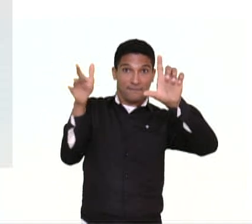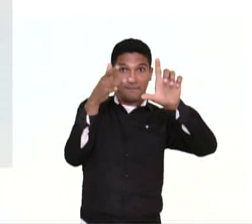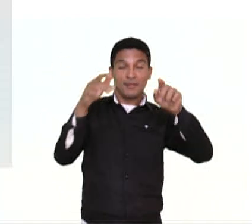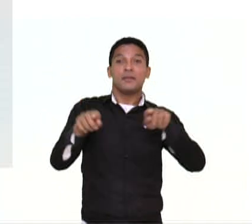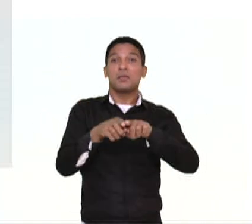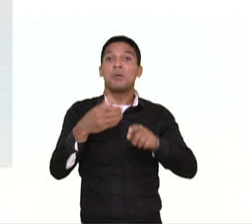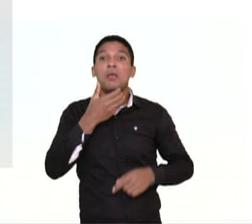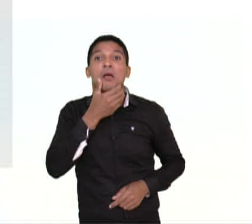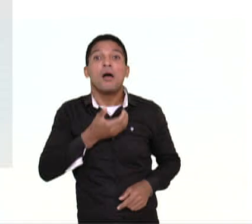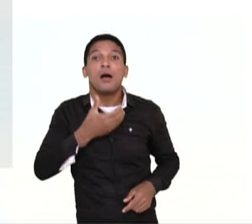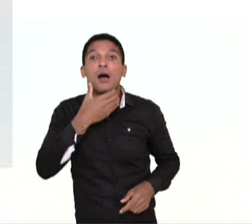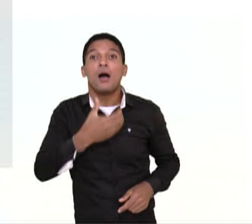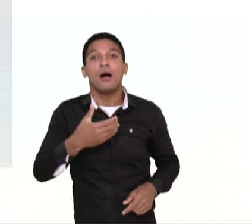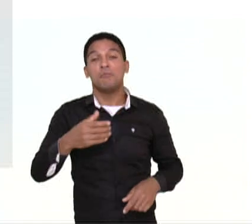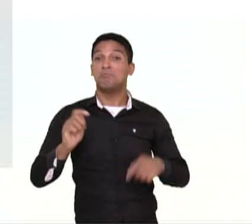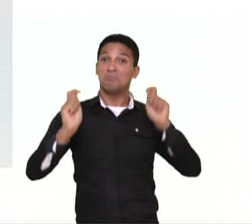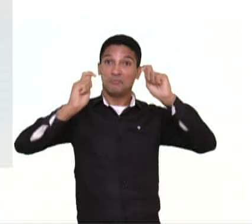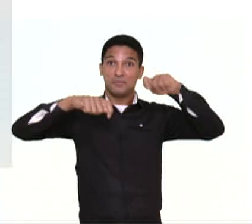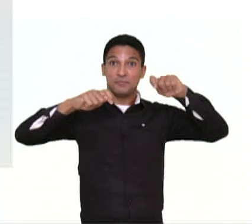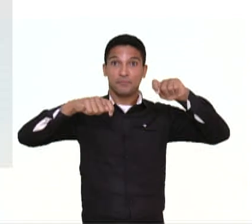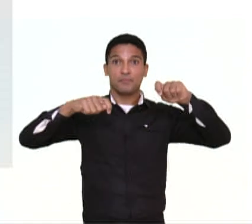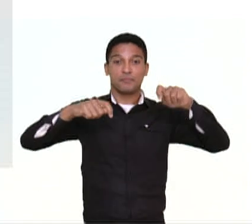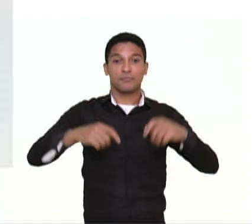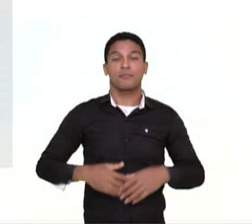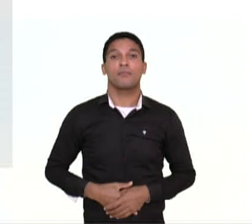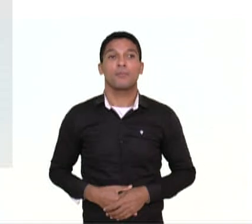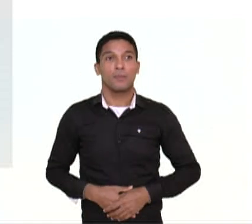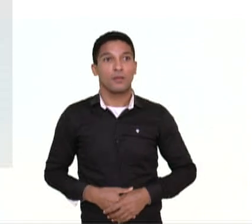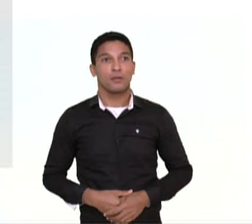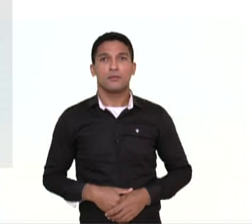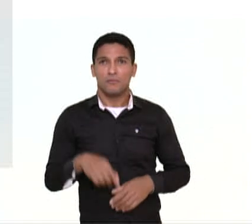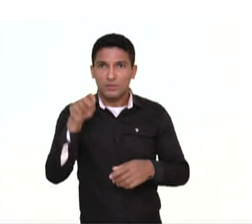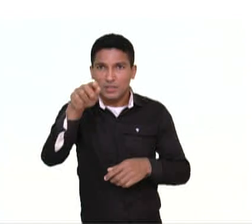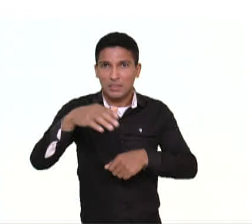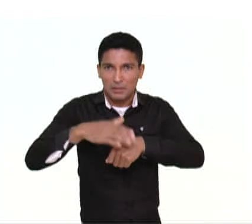importante do que a audiência preparado para essa revolução?